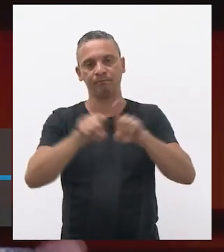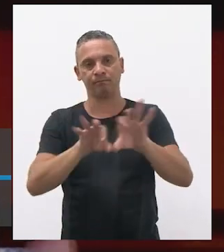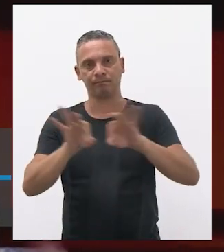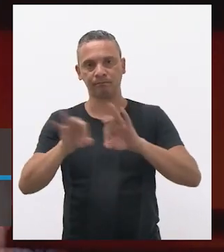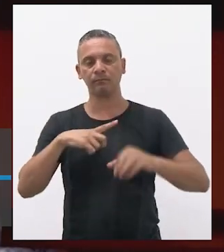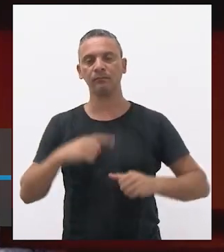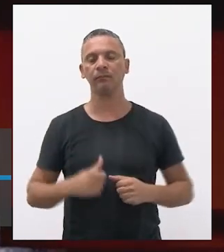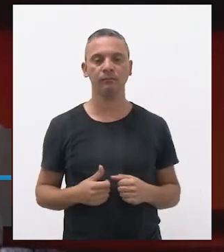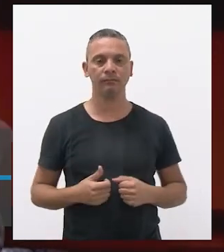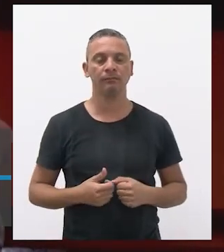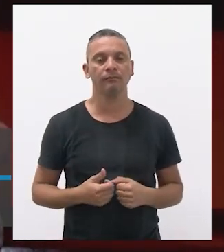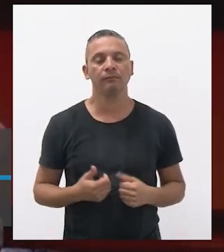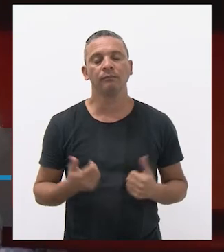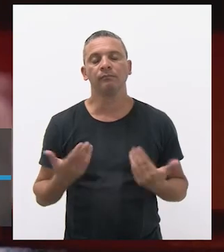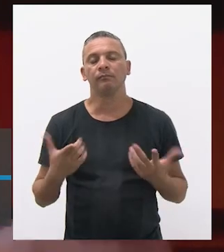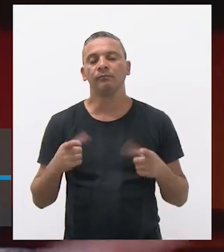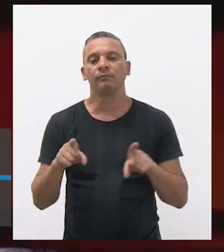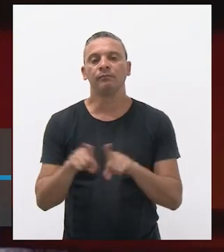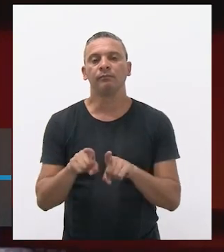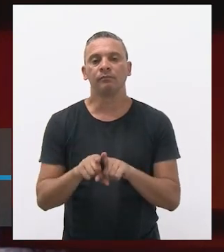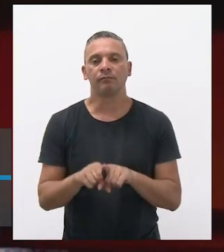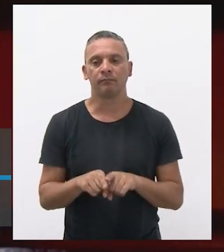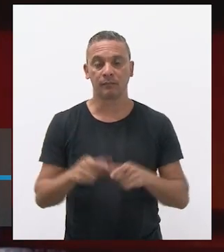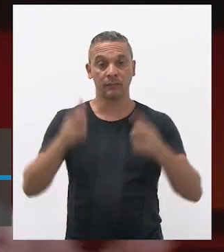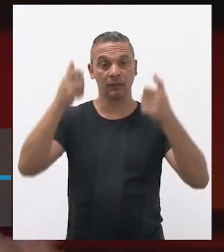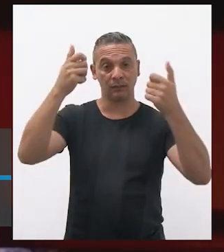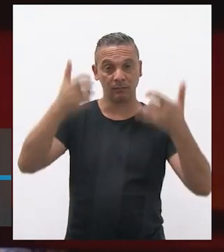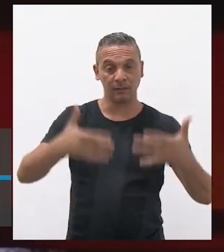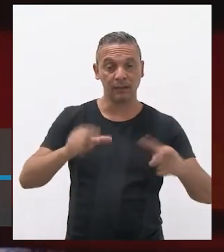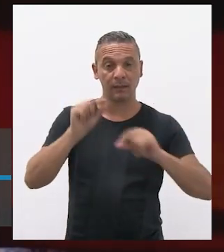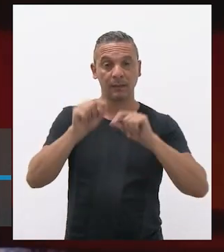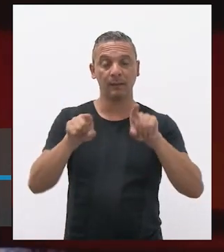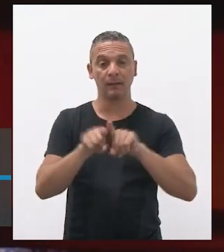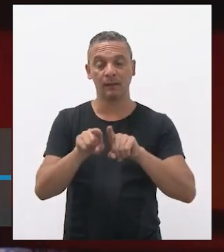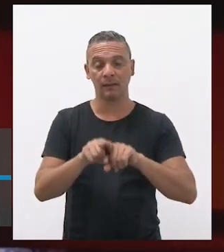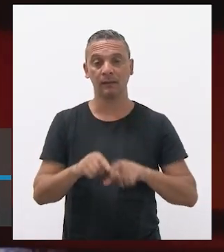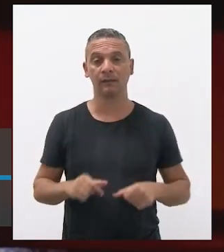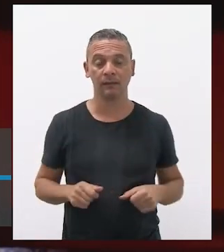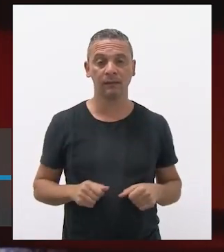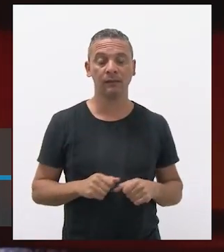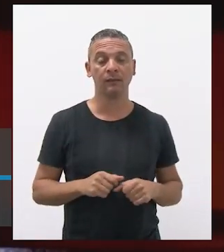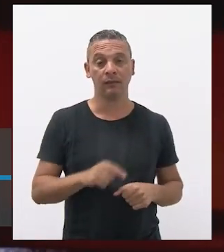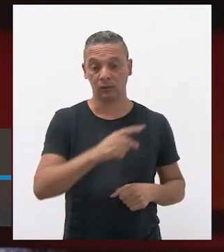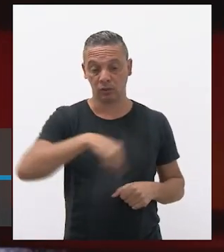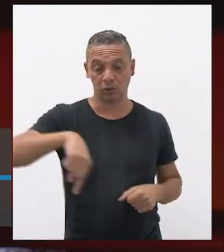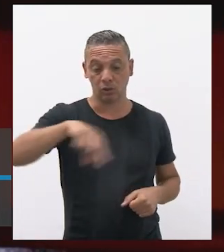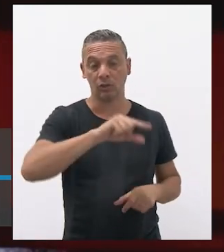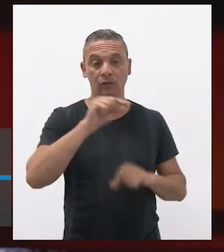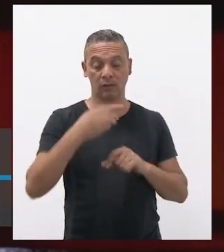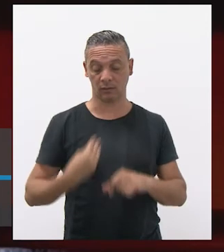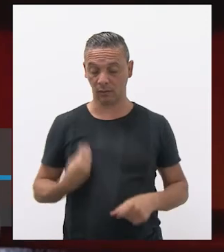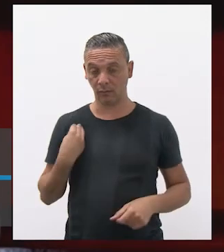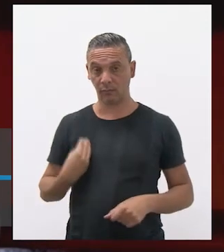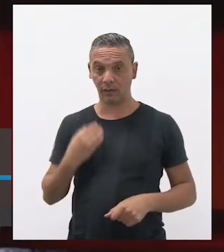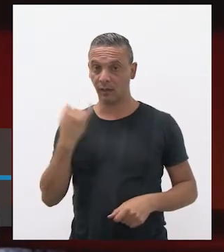impacto significativo, né, em relação às mulheres. O objetivo dessa conduta é provocar insegurança,